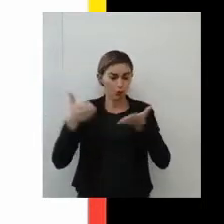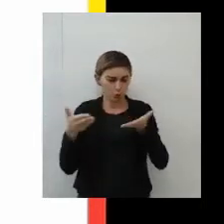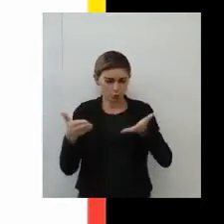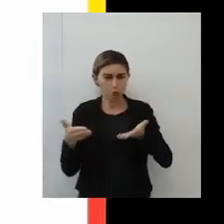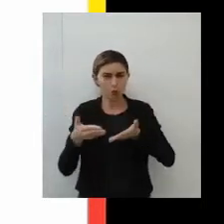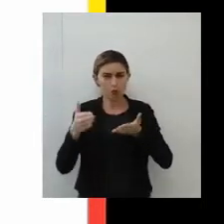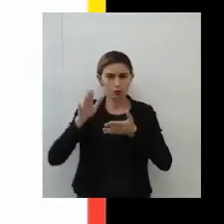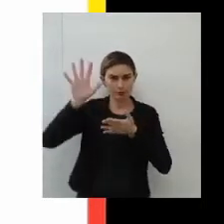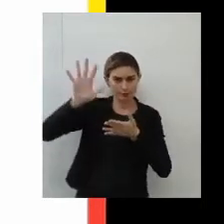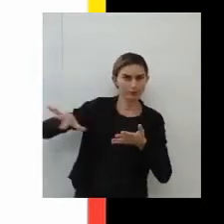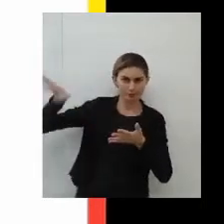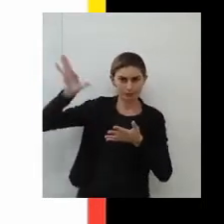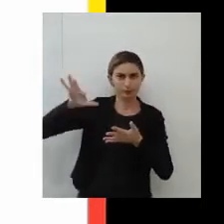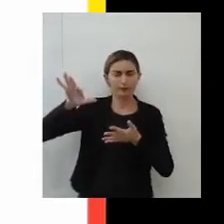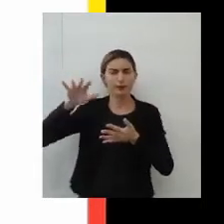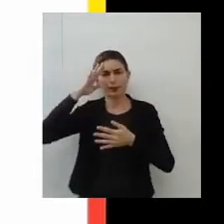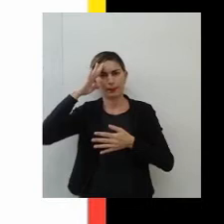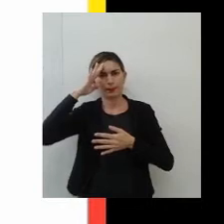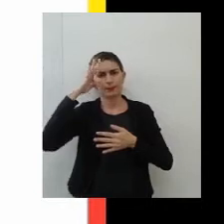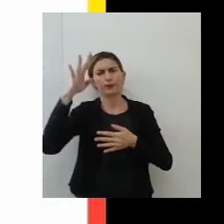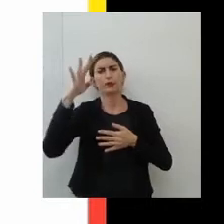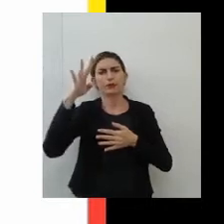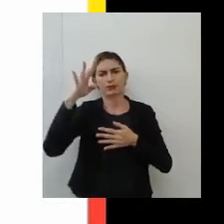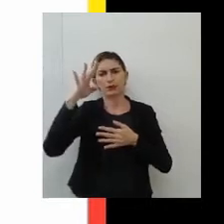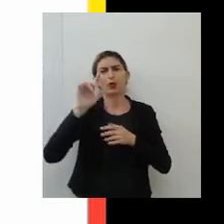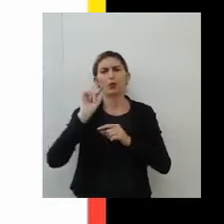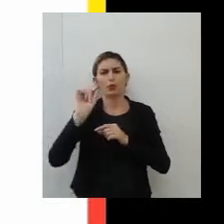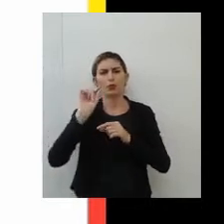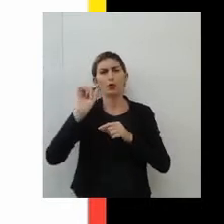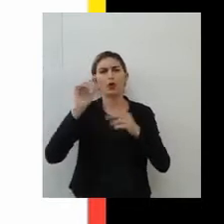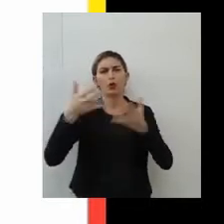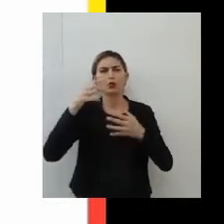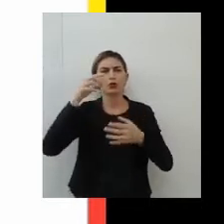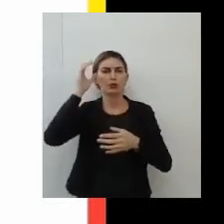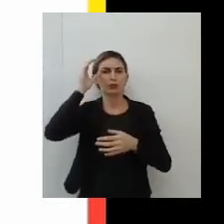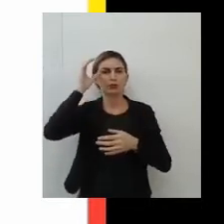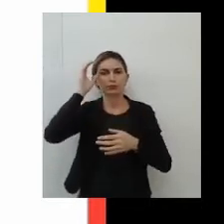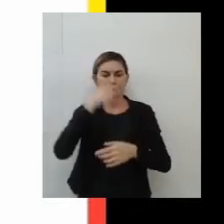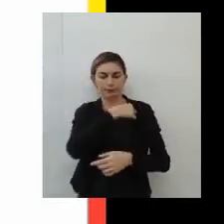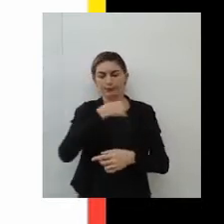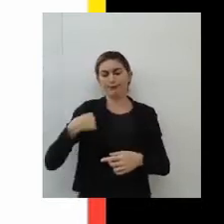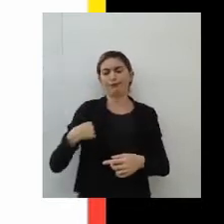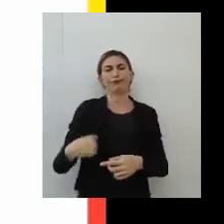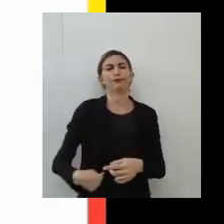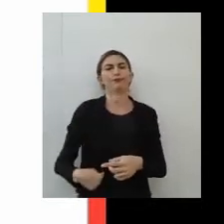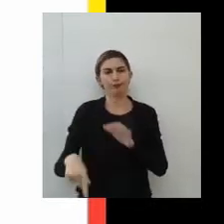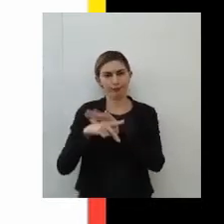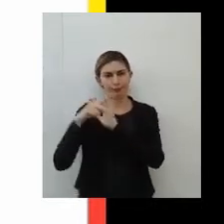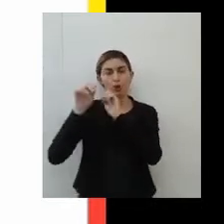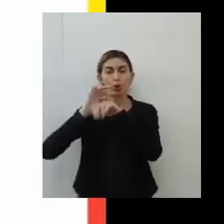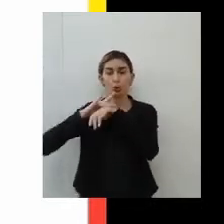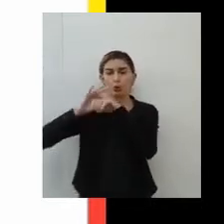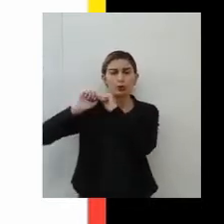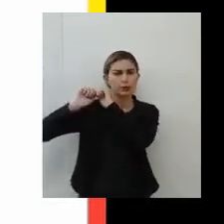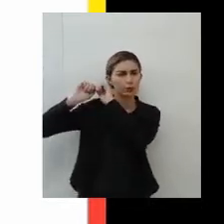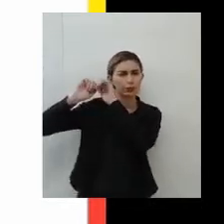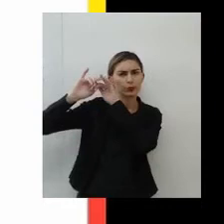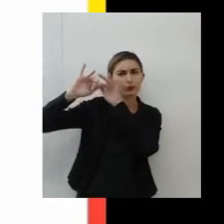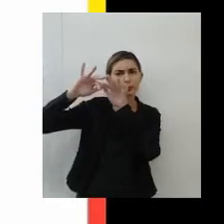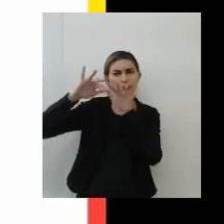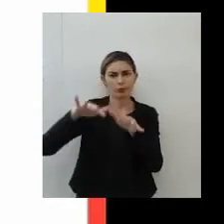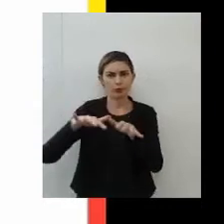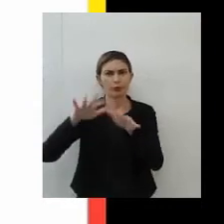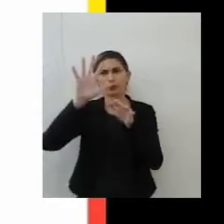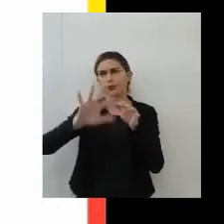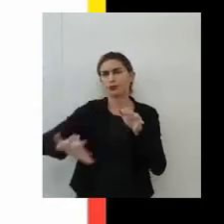essa região fica principalmente no que é a China. E que essa doença teria se espalhado da Ásia Central